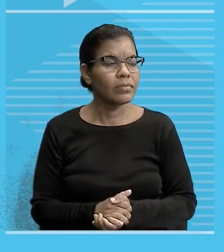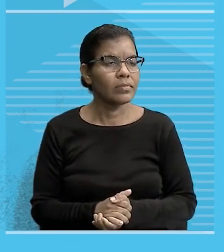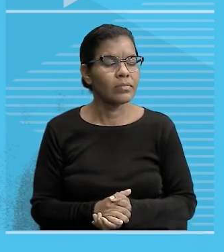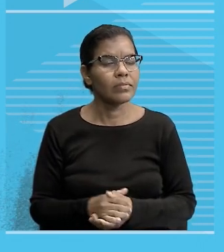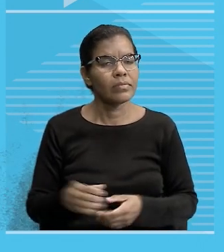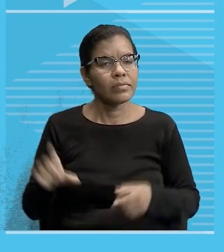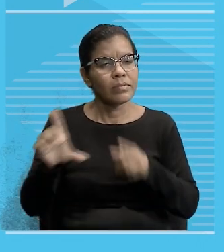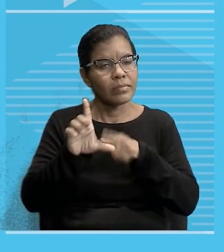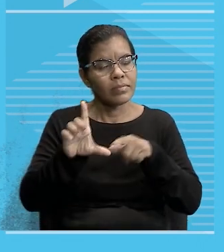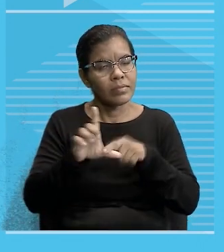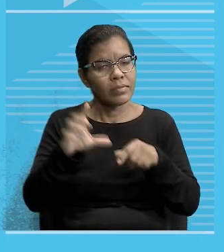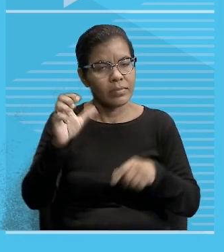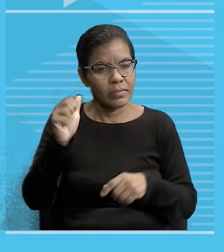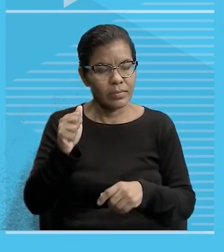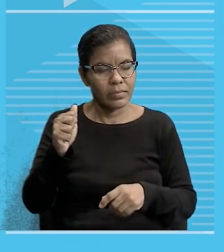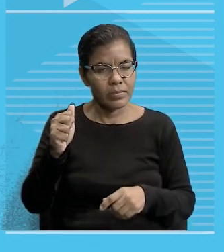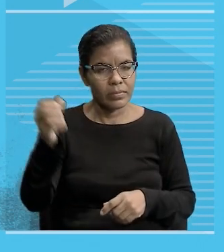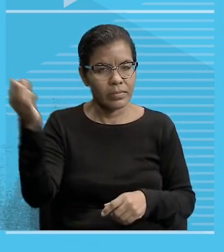apenas